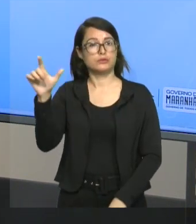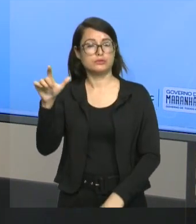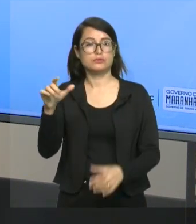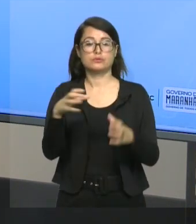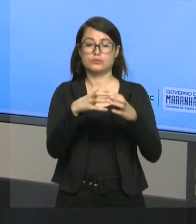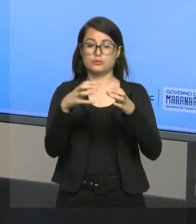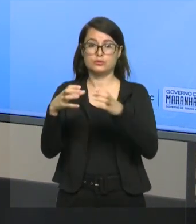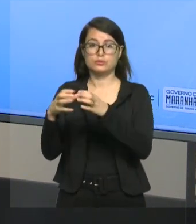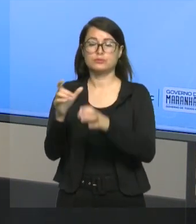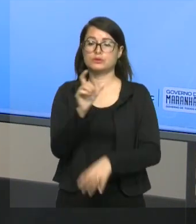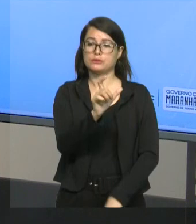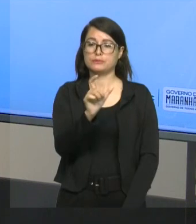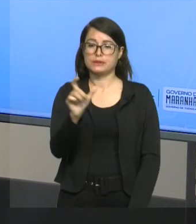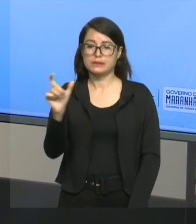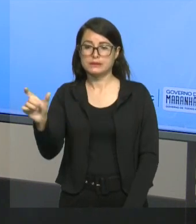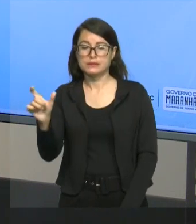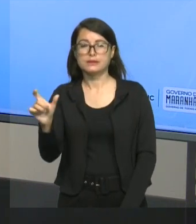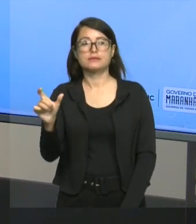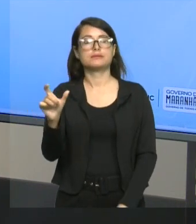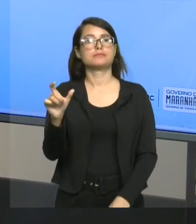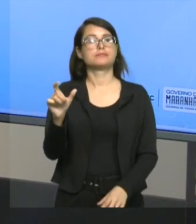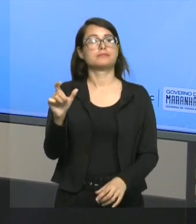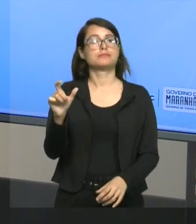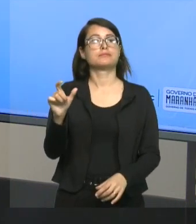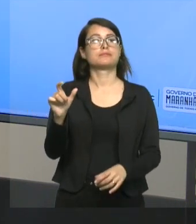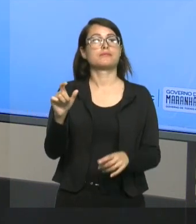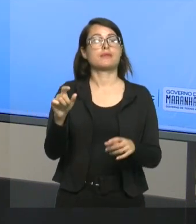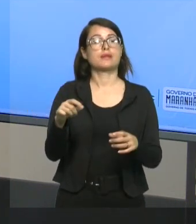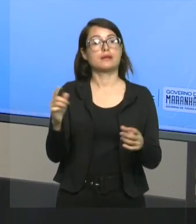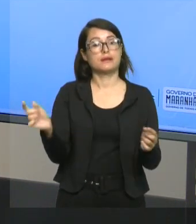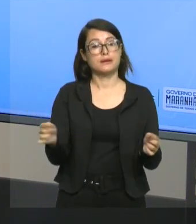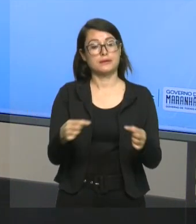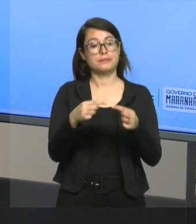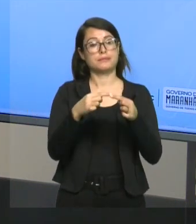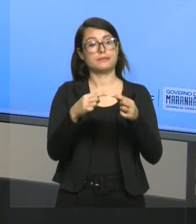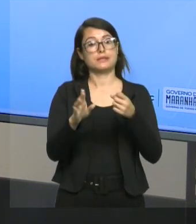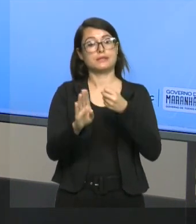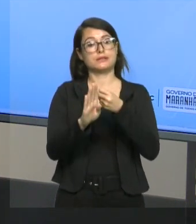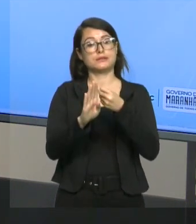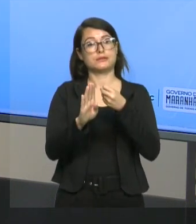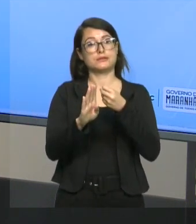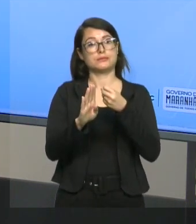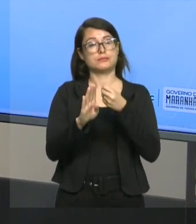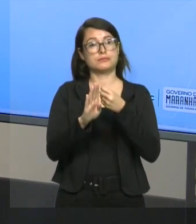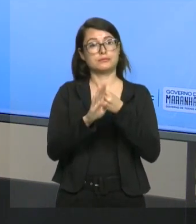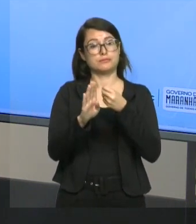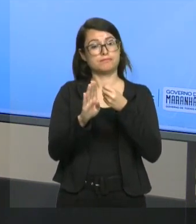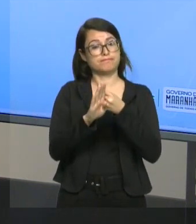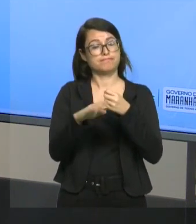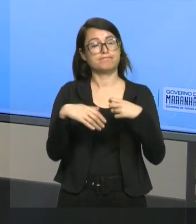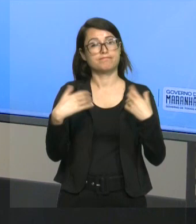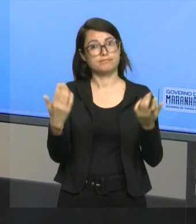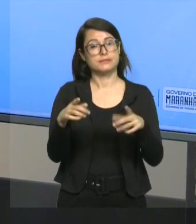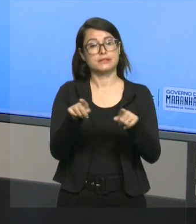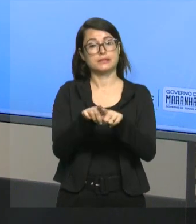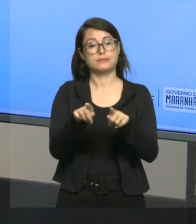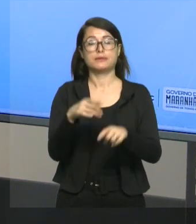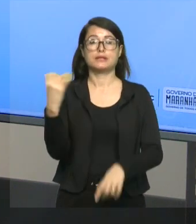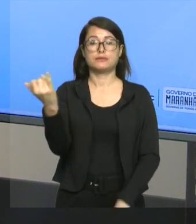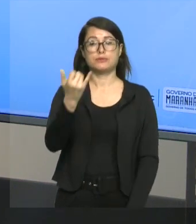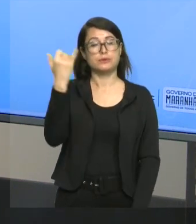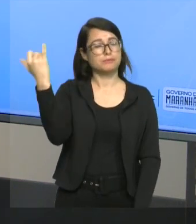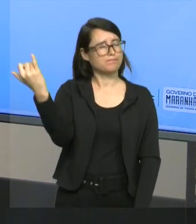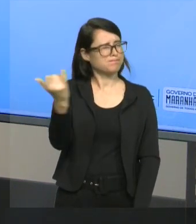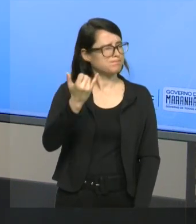palavras que, associadas ao substantivo, também são importantes e